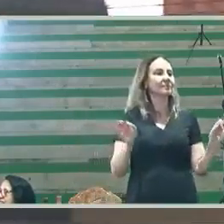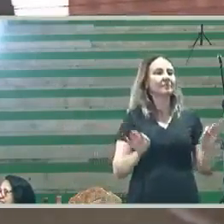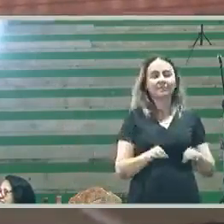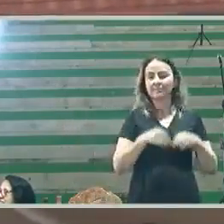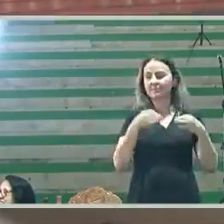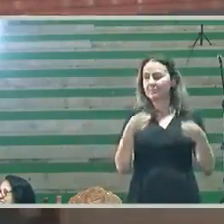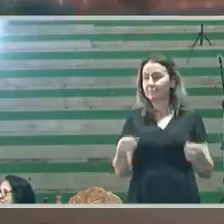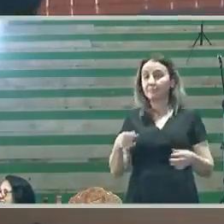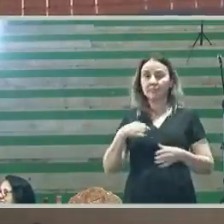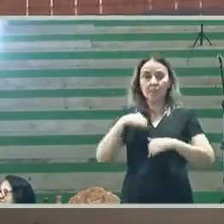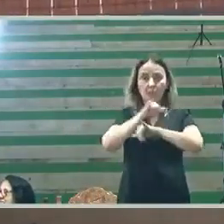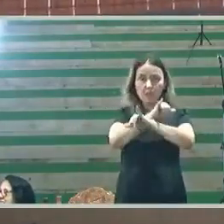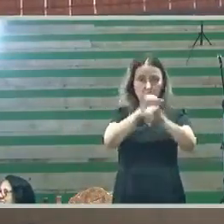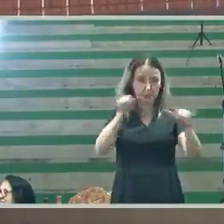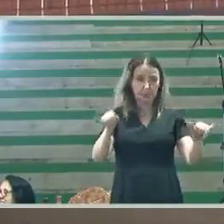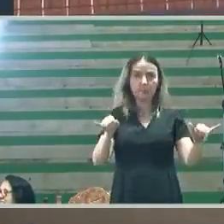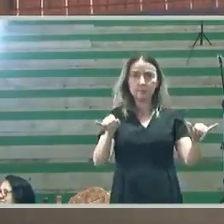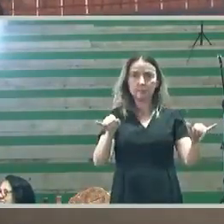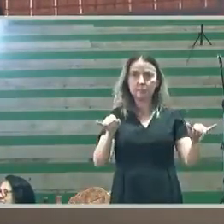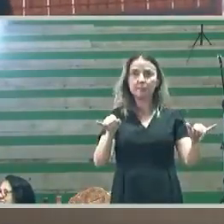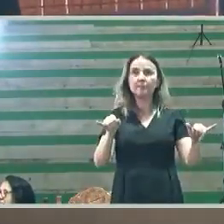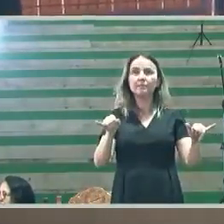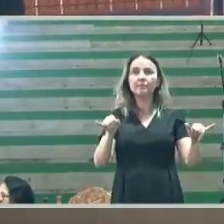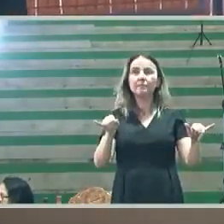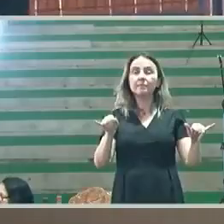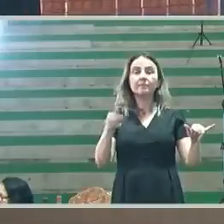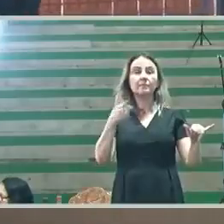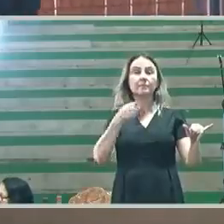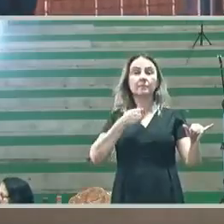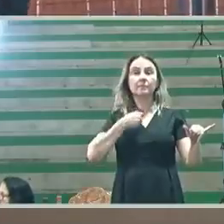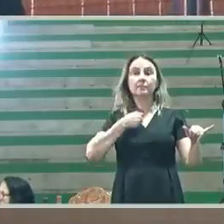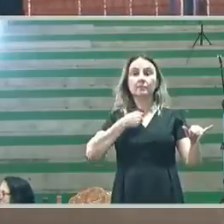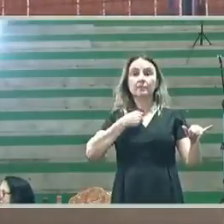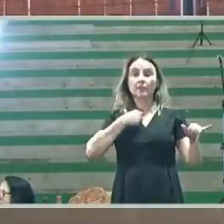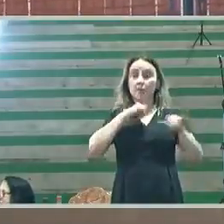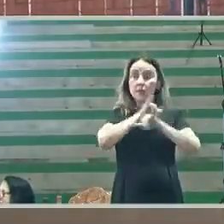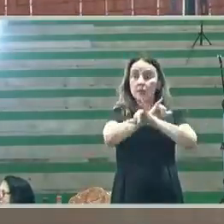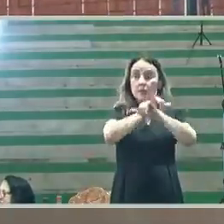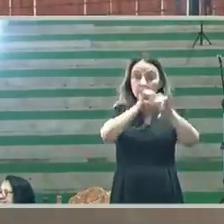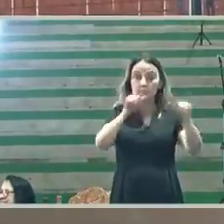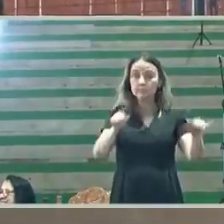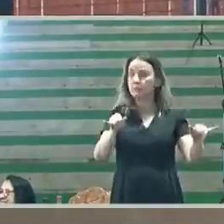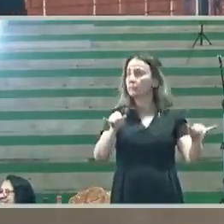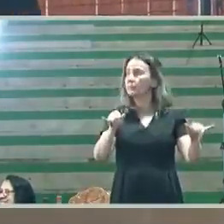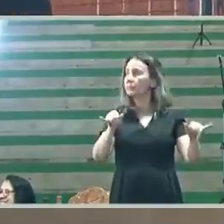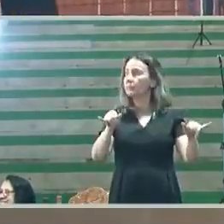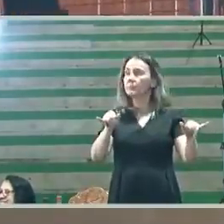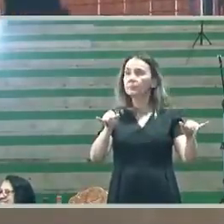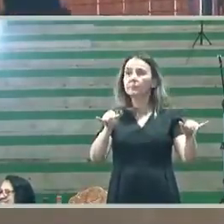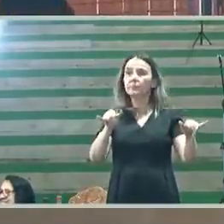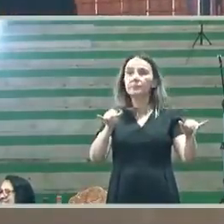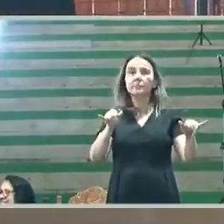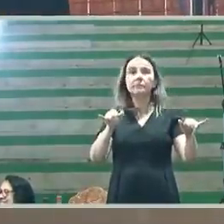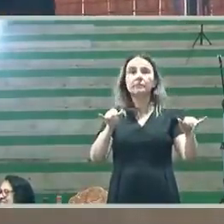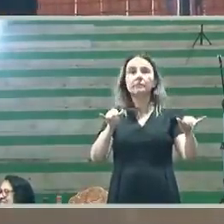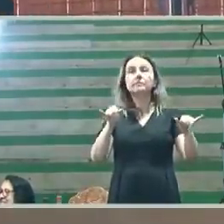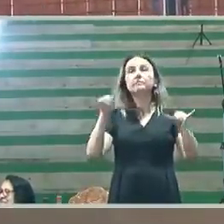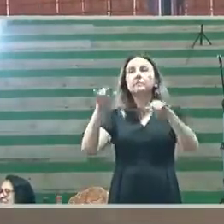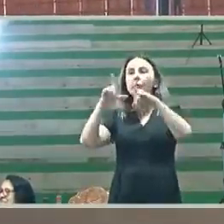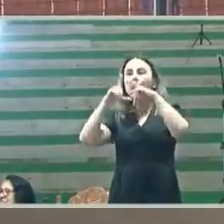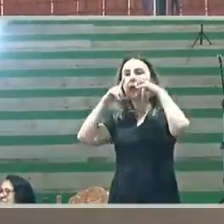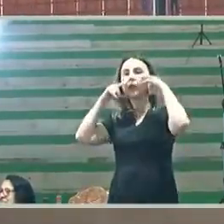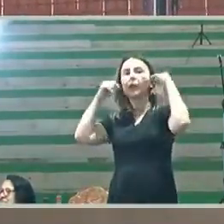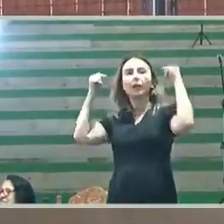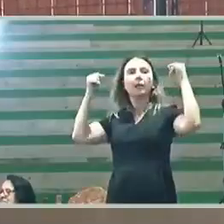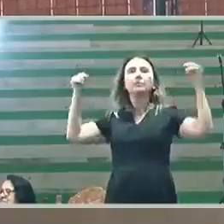Deixa eu dizer uma coisa aqui. Eu vou mandar um recado para a população de Alagoas que está ouvindo a